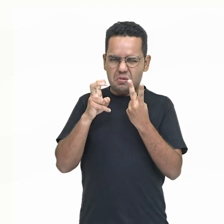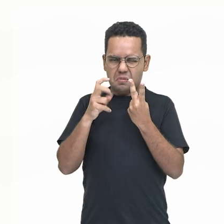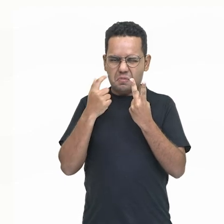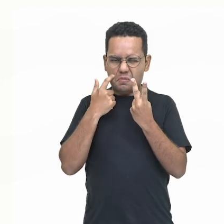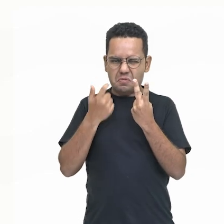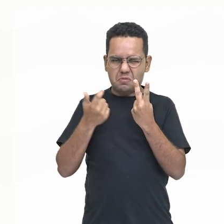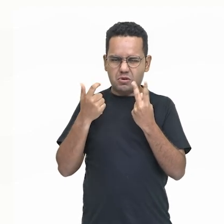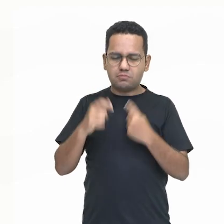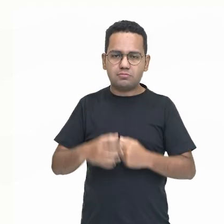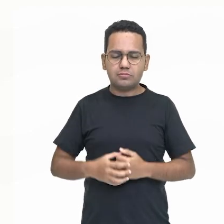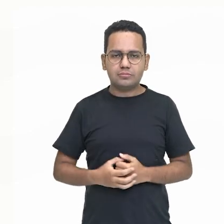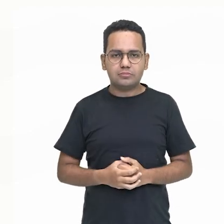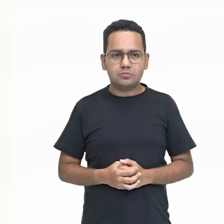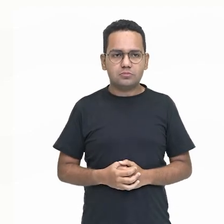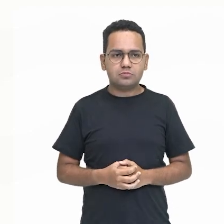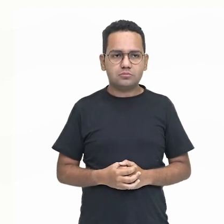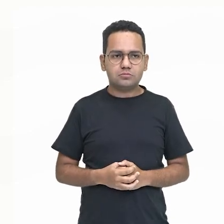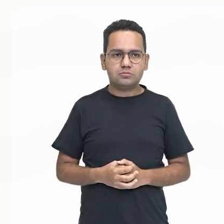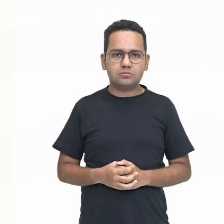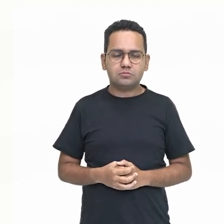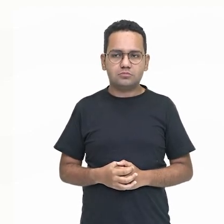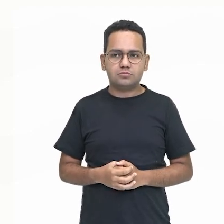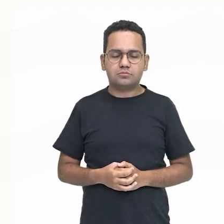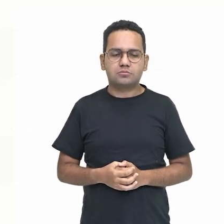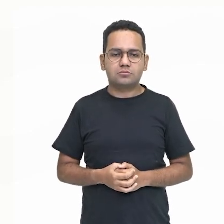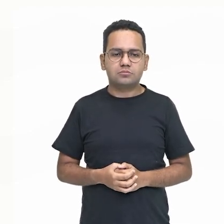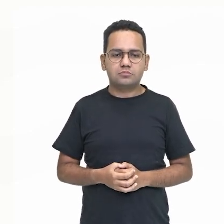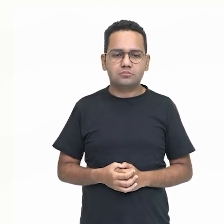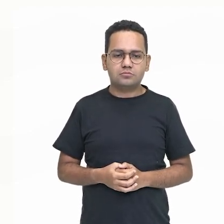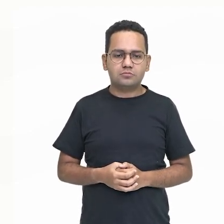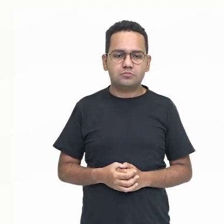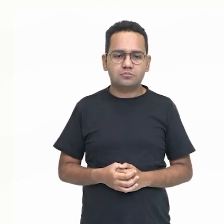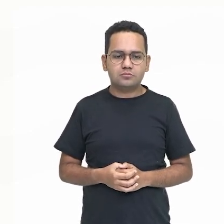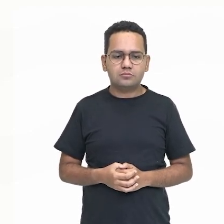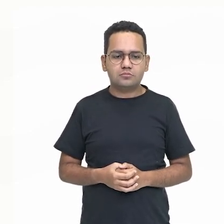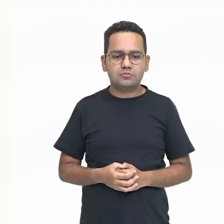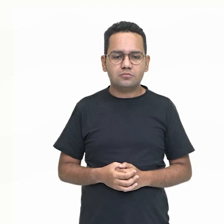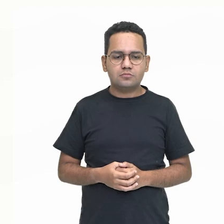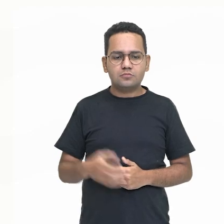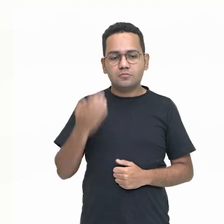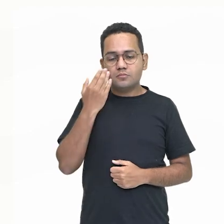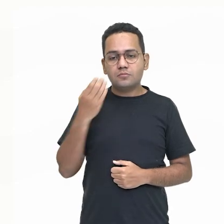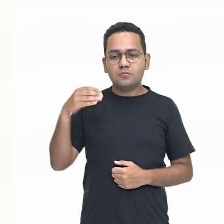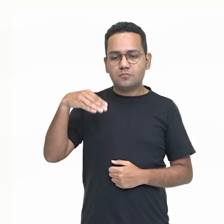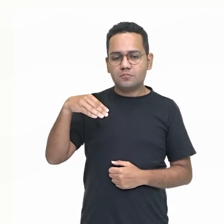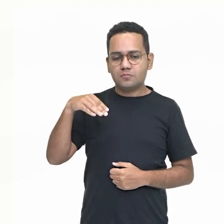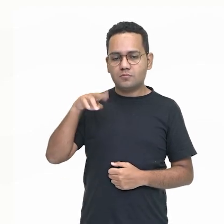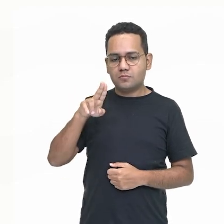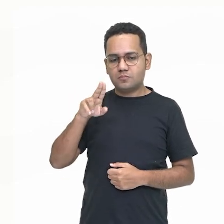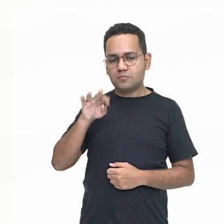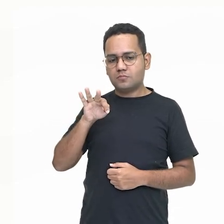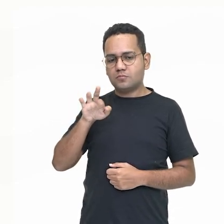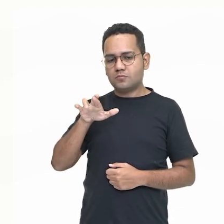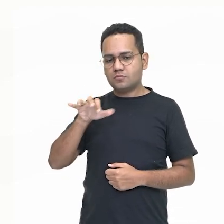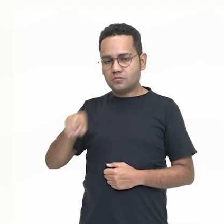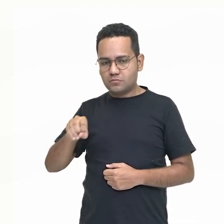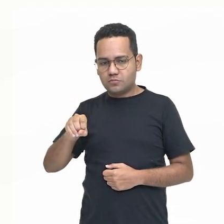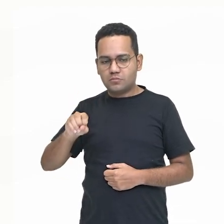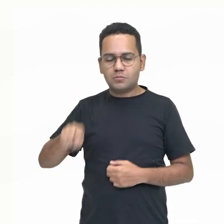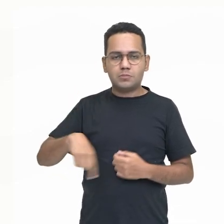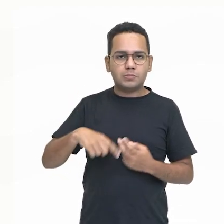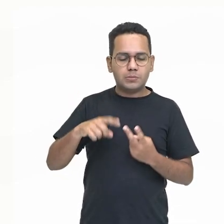do dispositivos de controle, eu tenho aí o multiteste, ou multímetro, ou